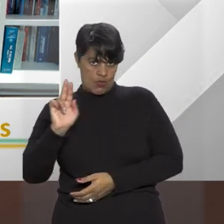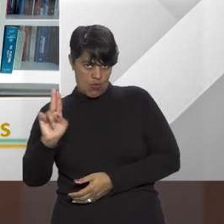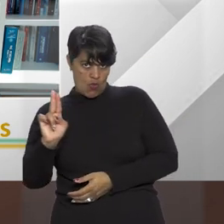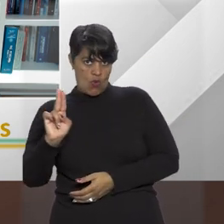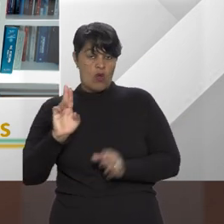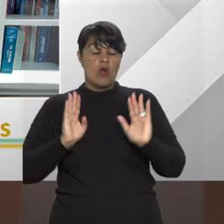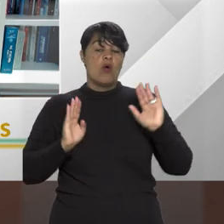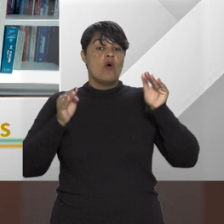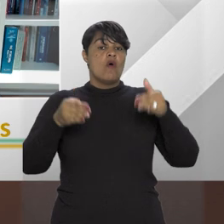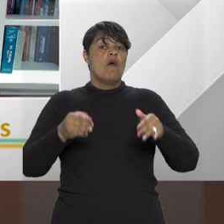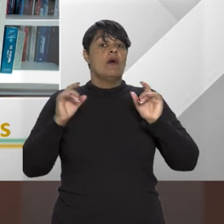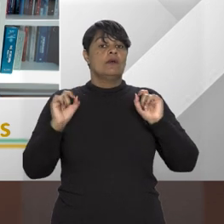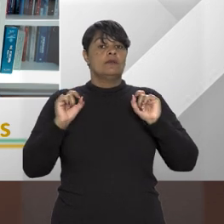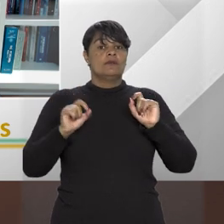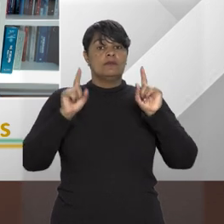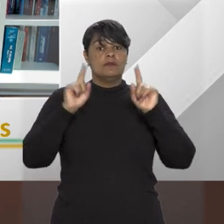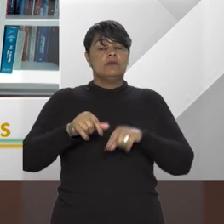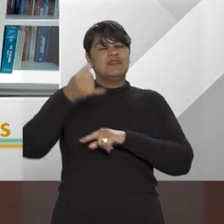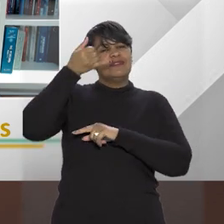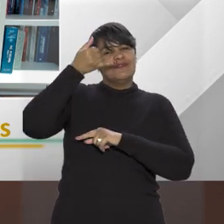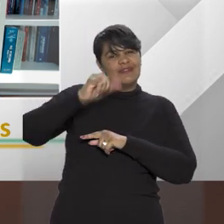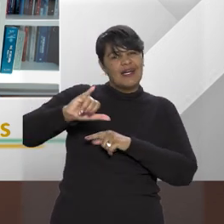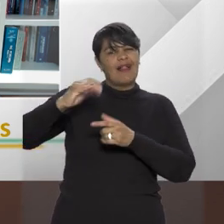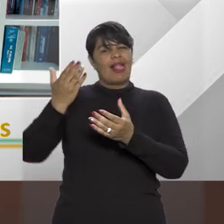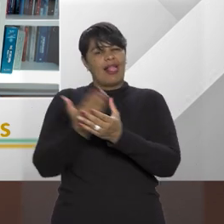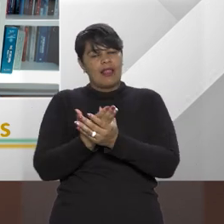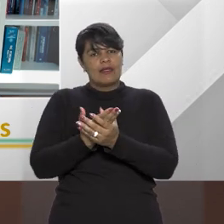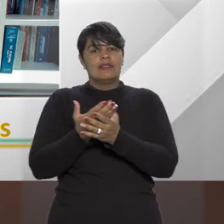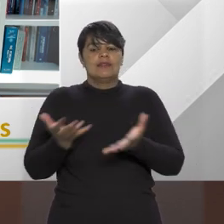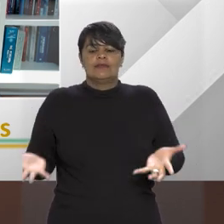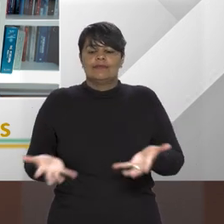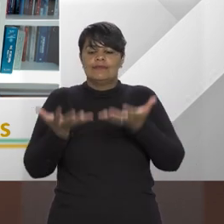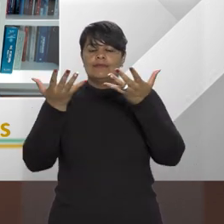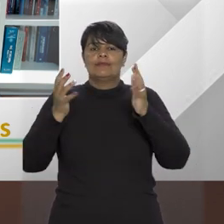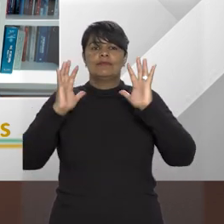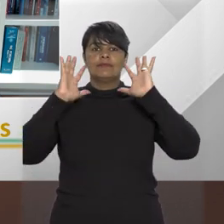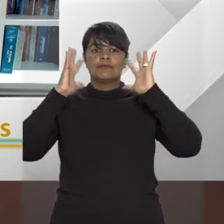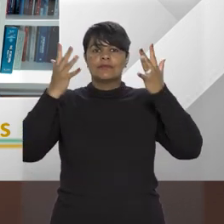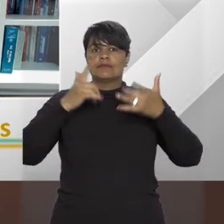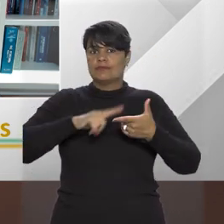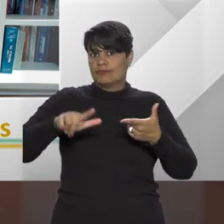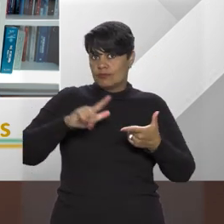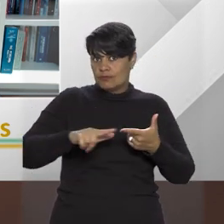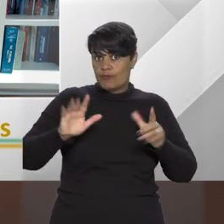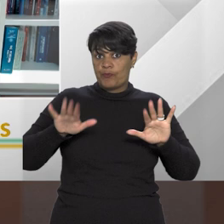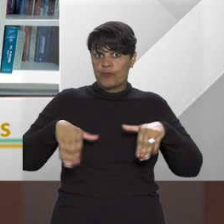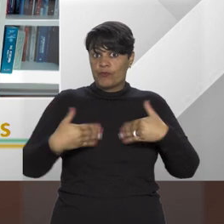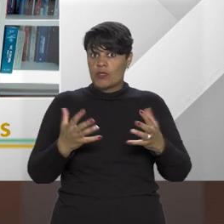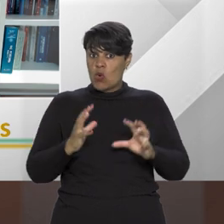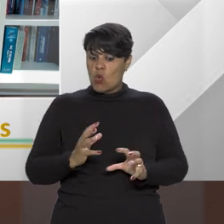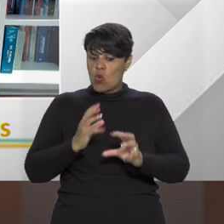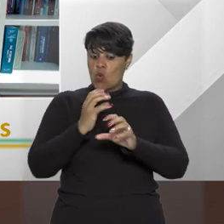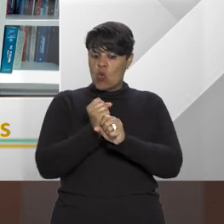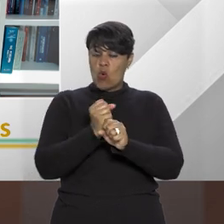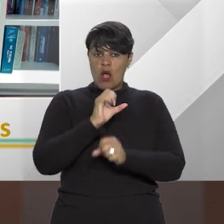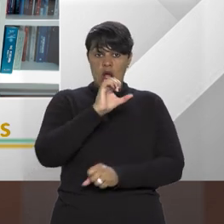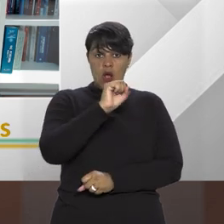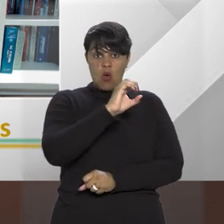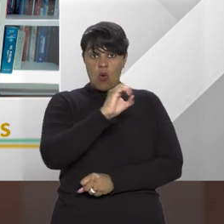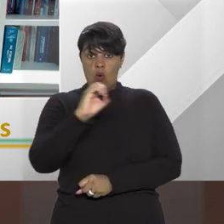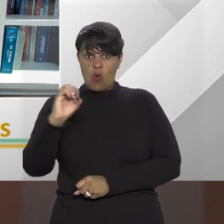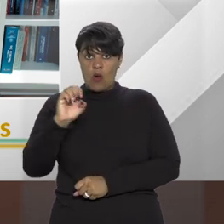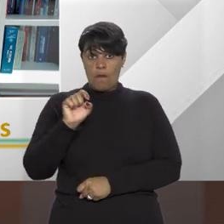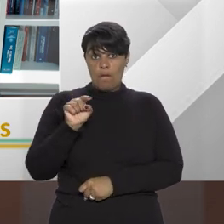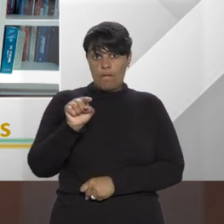de conflitos. Então, foram quase 800 mil processos que foram aí dejudicializados diante desse acordo. Eu gostaria